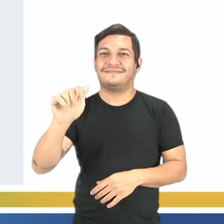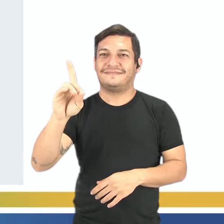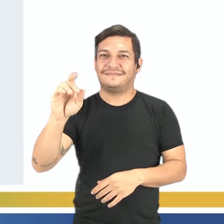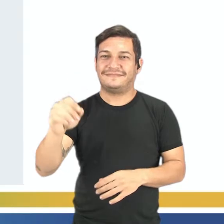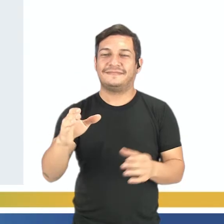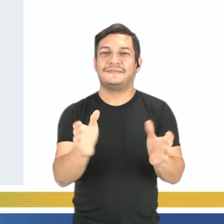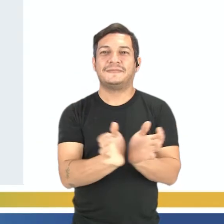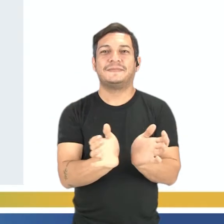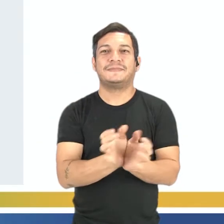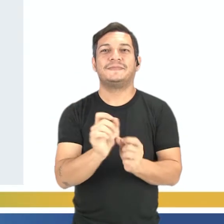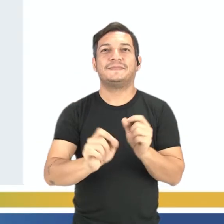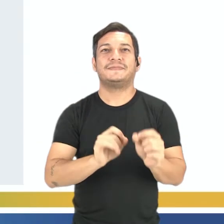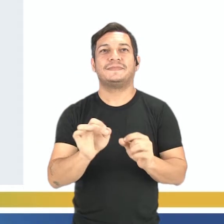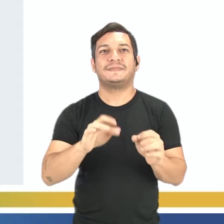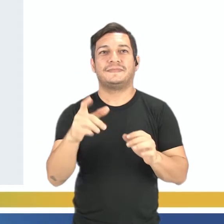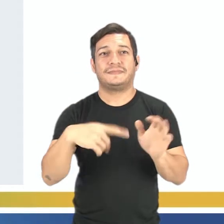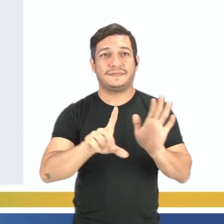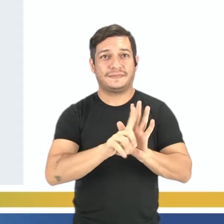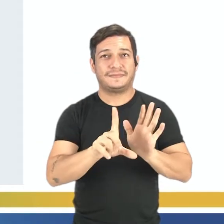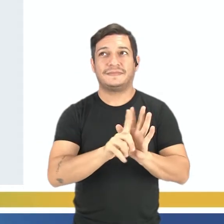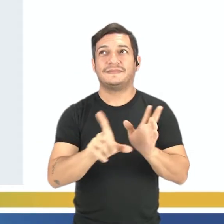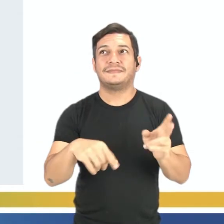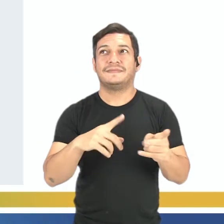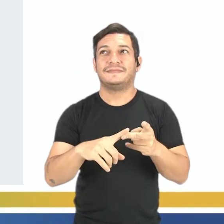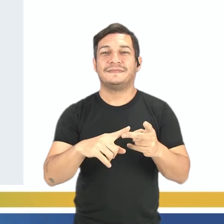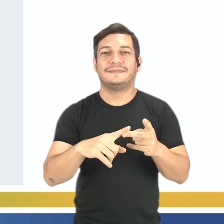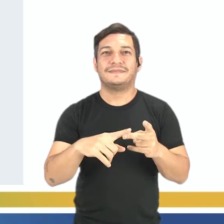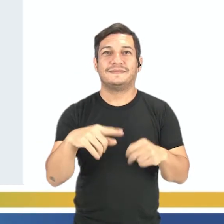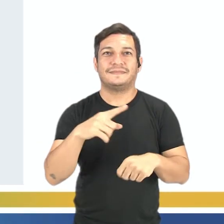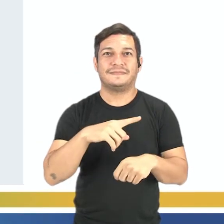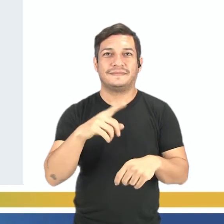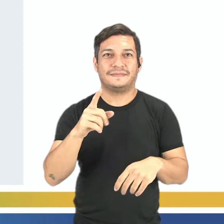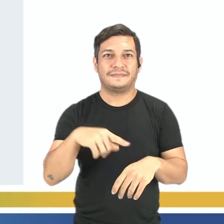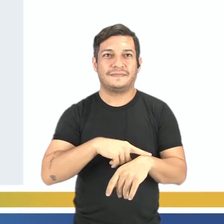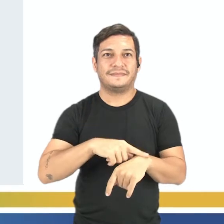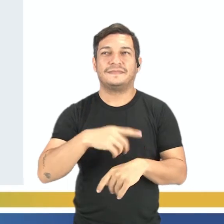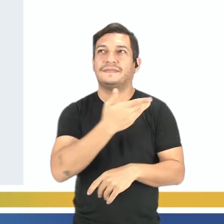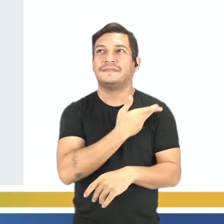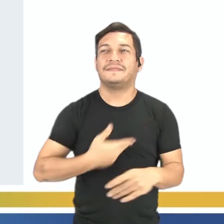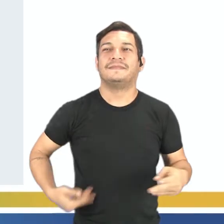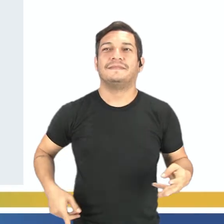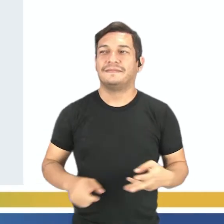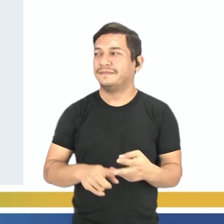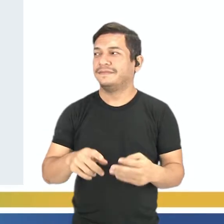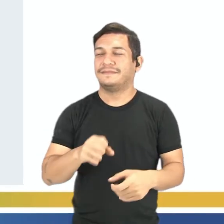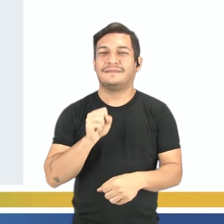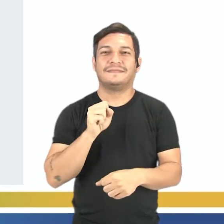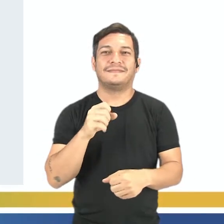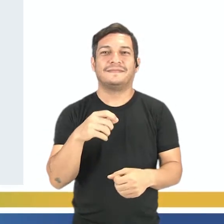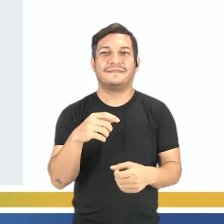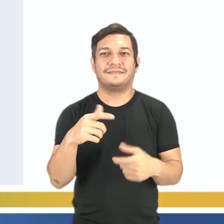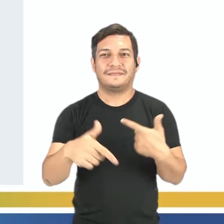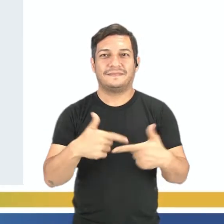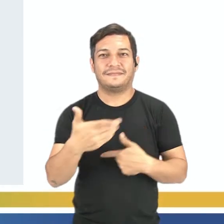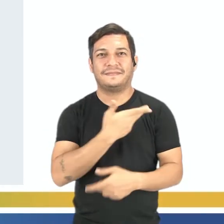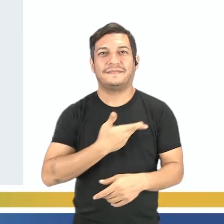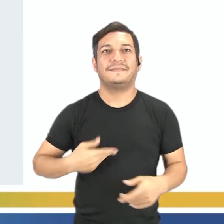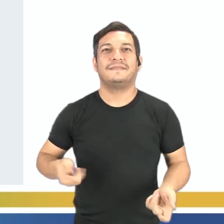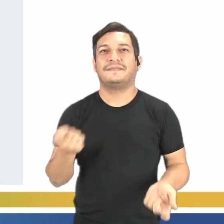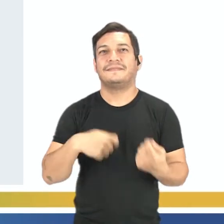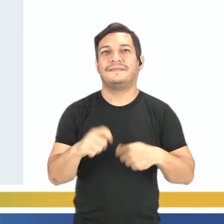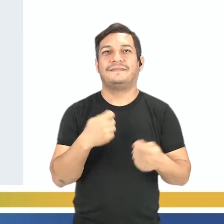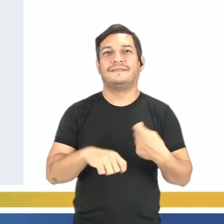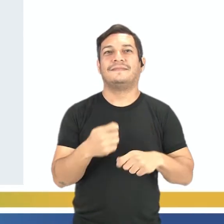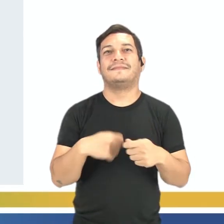públicas, leis, erário público, serviços públicos e sua administração pelos membros da